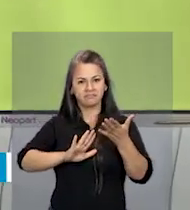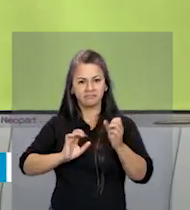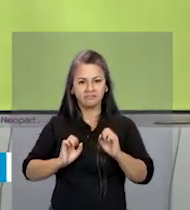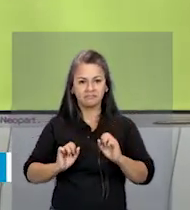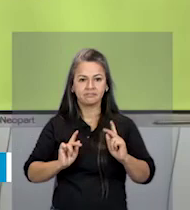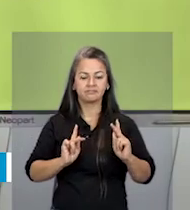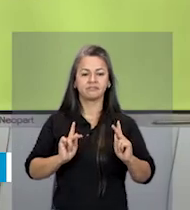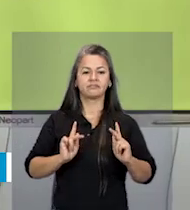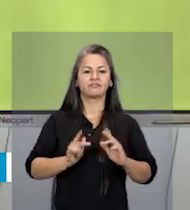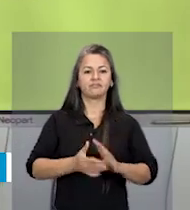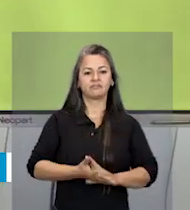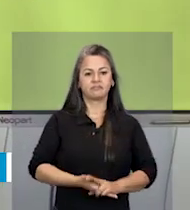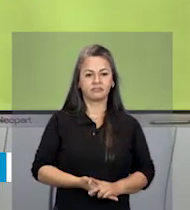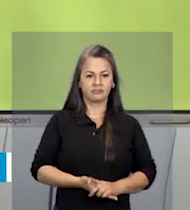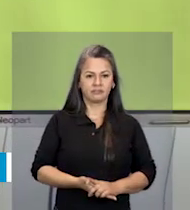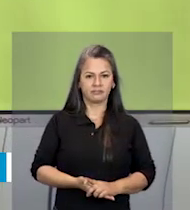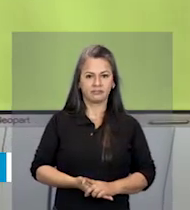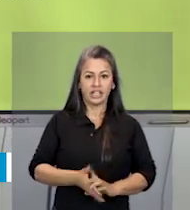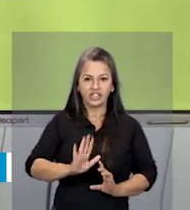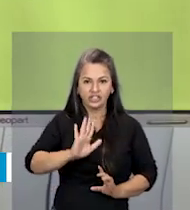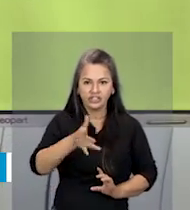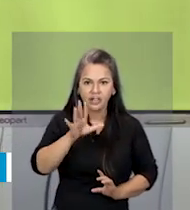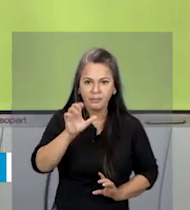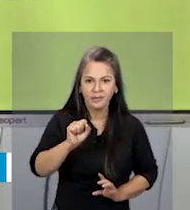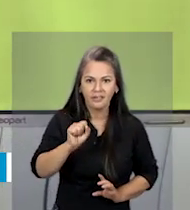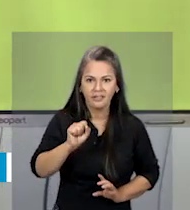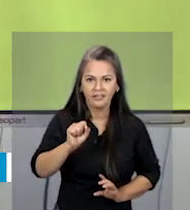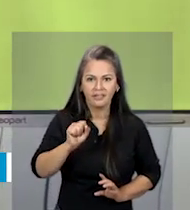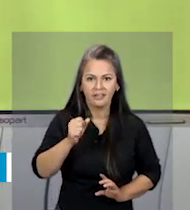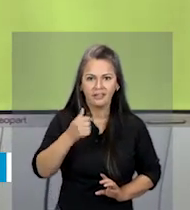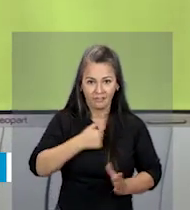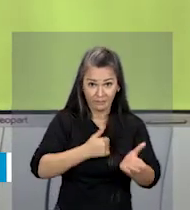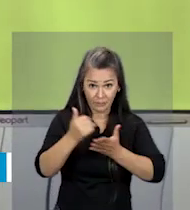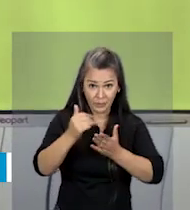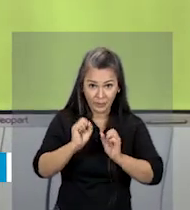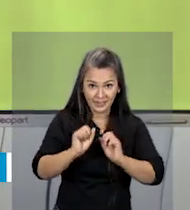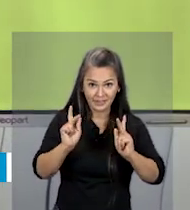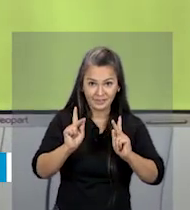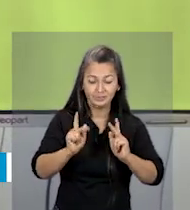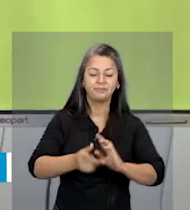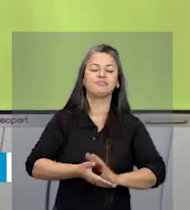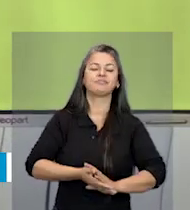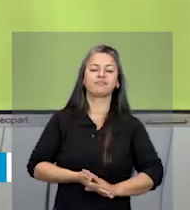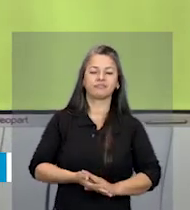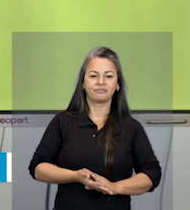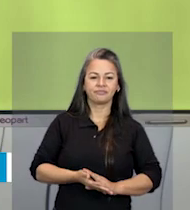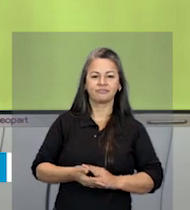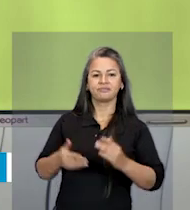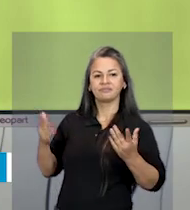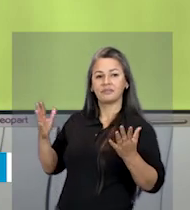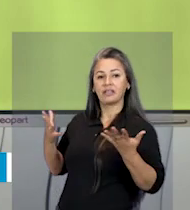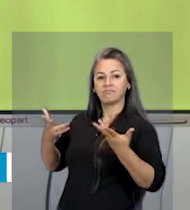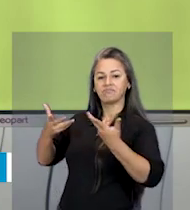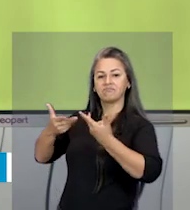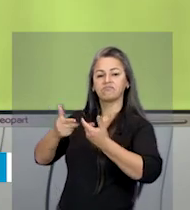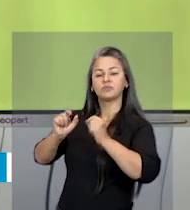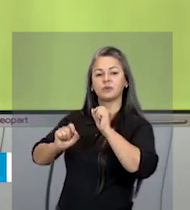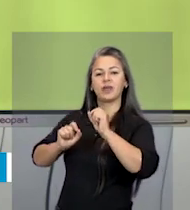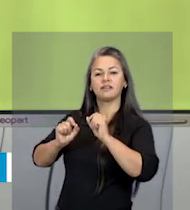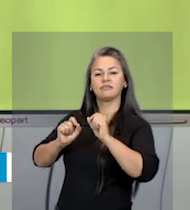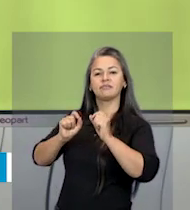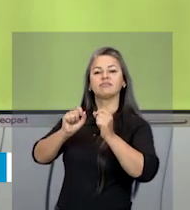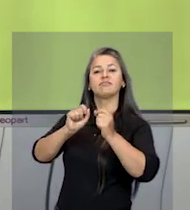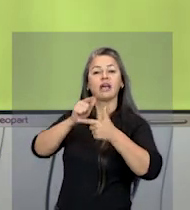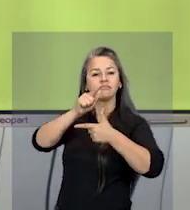aula. Já pegou o seu PET? Então, vamos lá? Então, a habilidade que iremos trabalhar hoje é